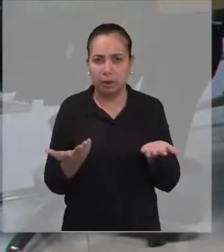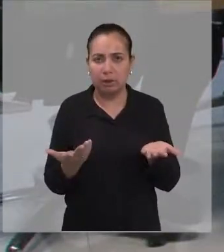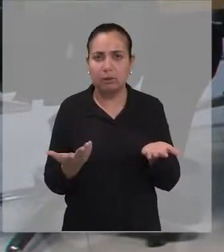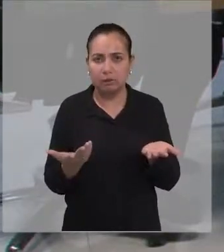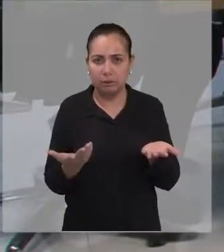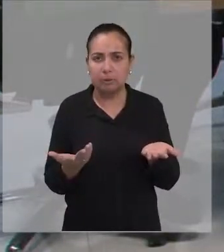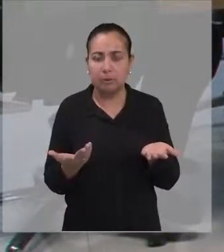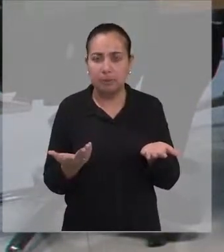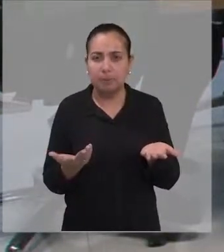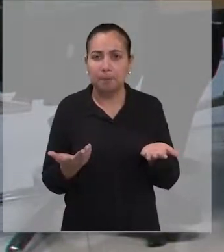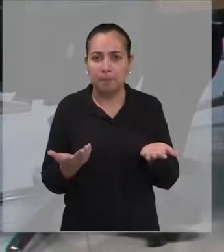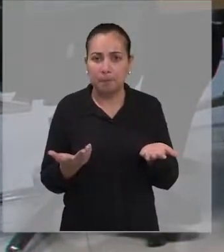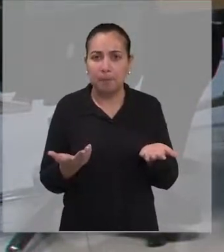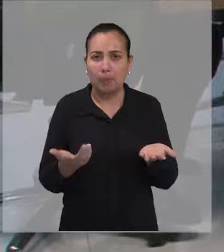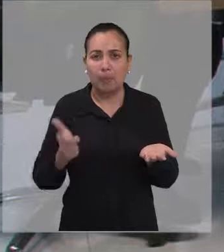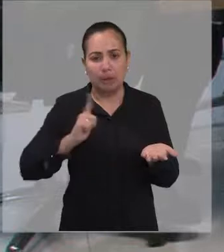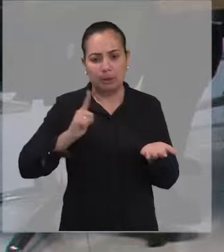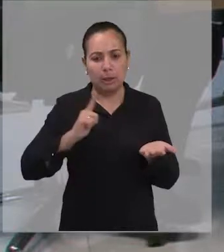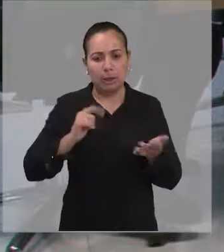degenerescência moral,